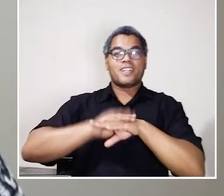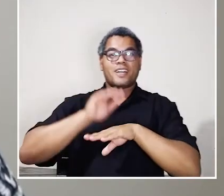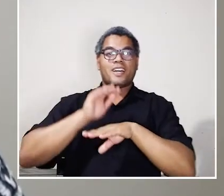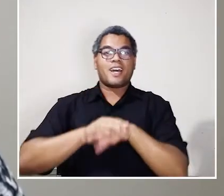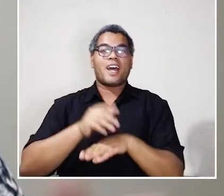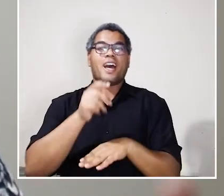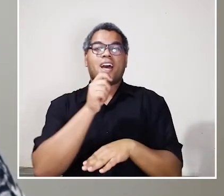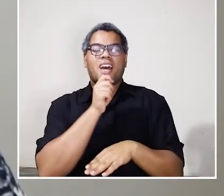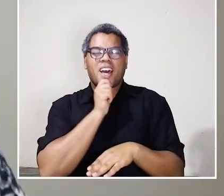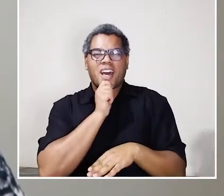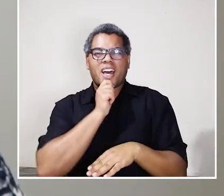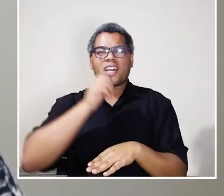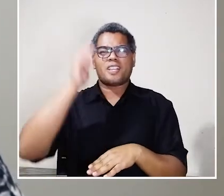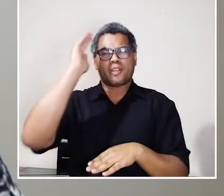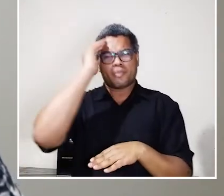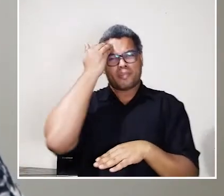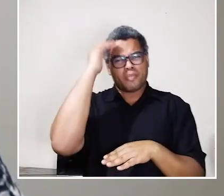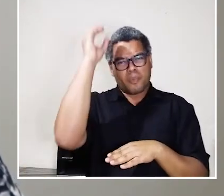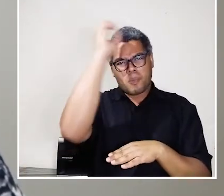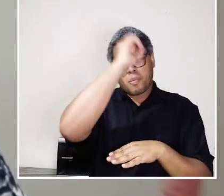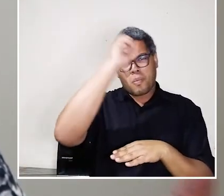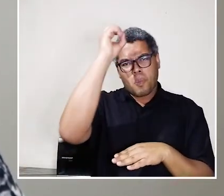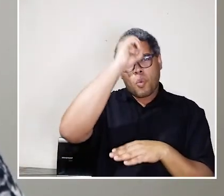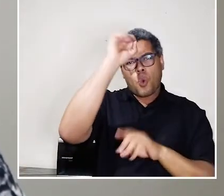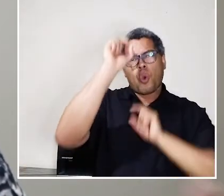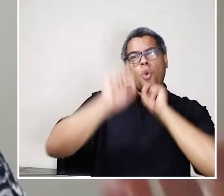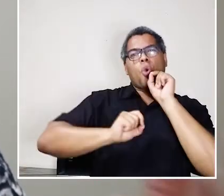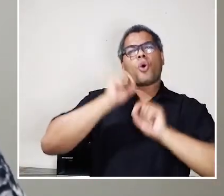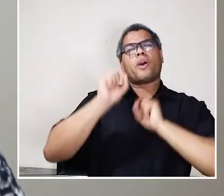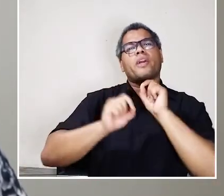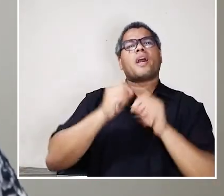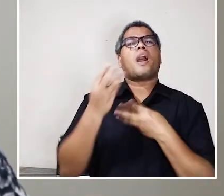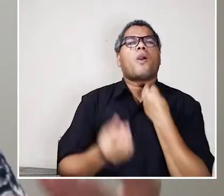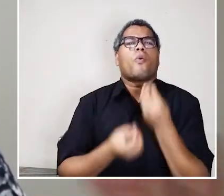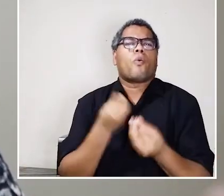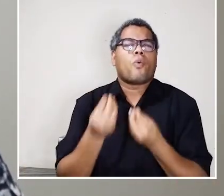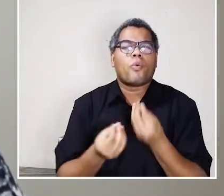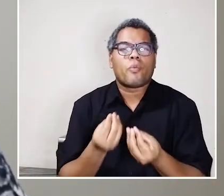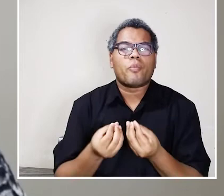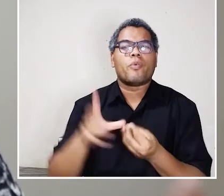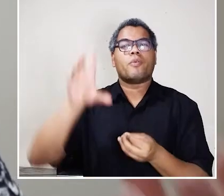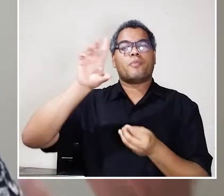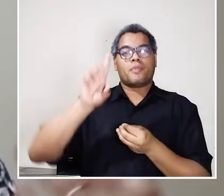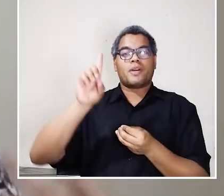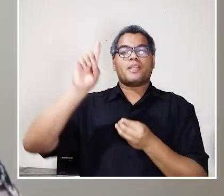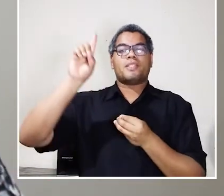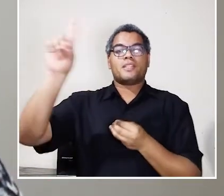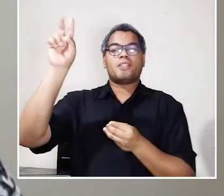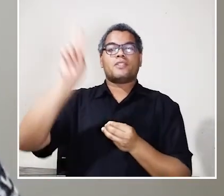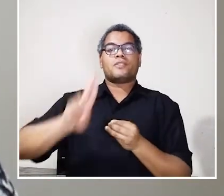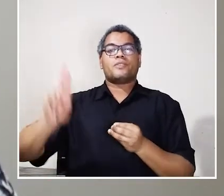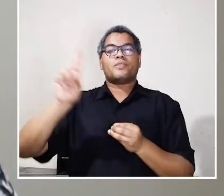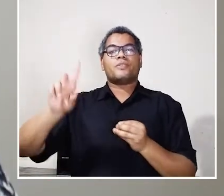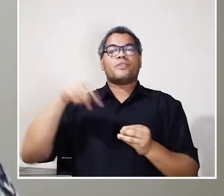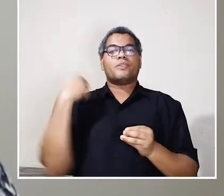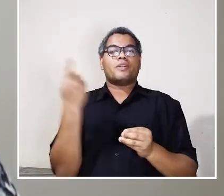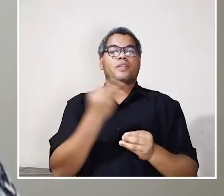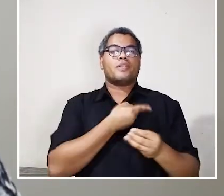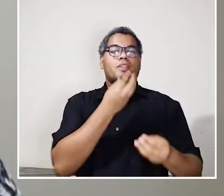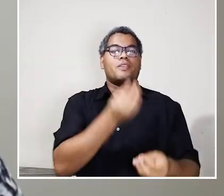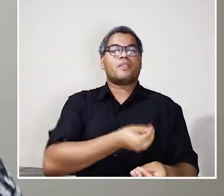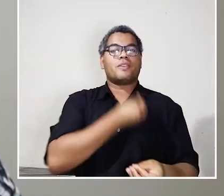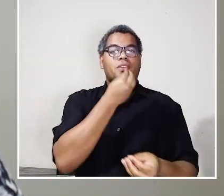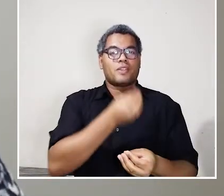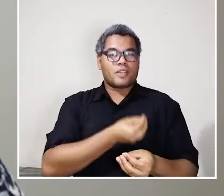fazendo, mesmo que nós não possamos entender bem o que é, como é, mas Ele vai usar as nossas